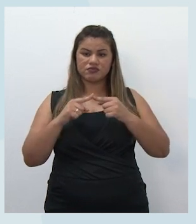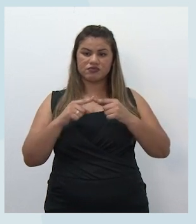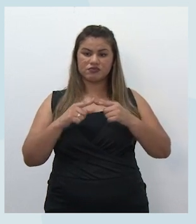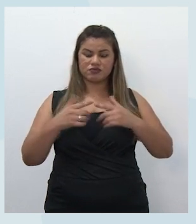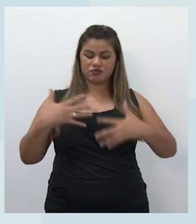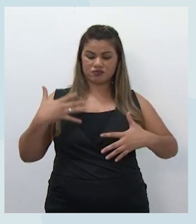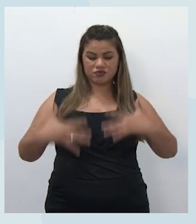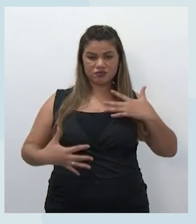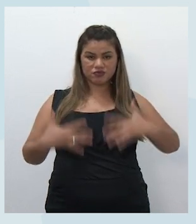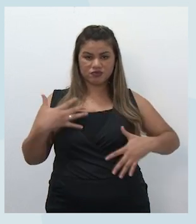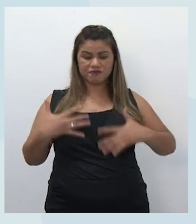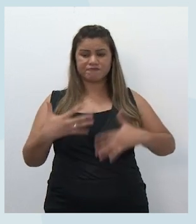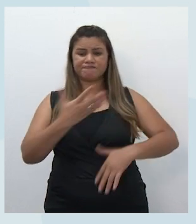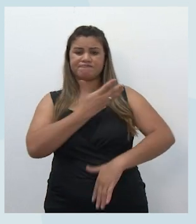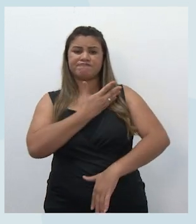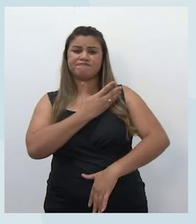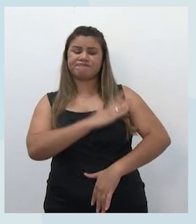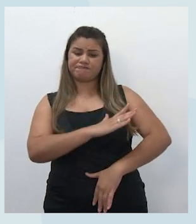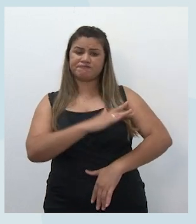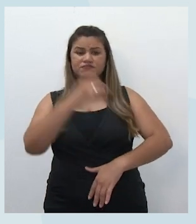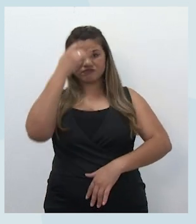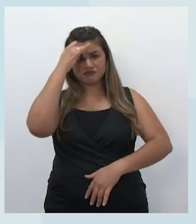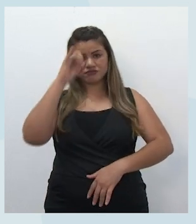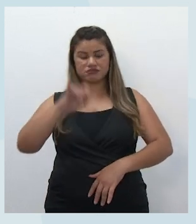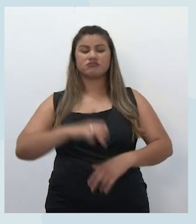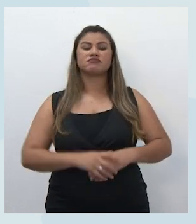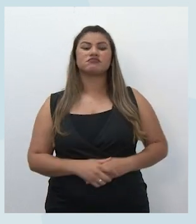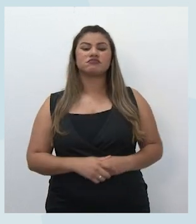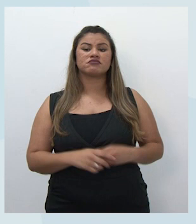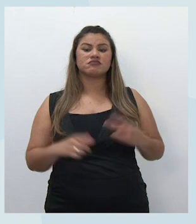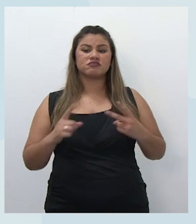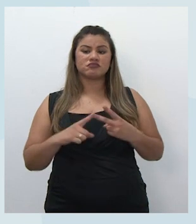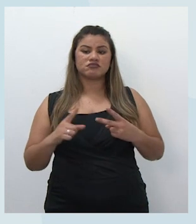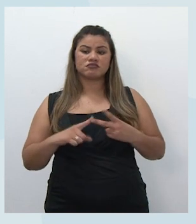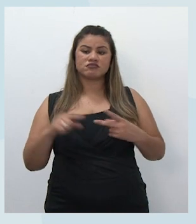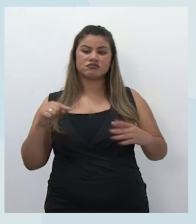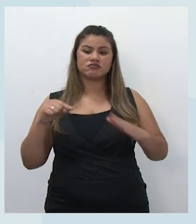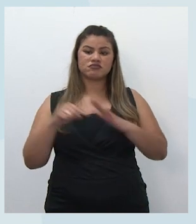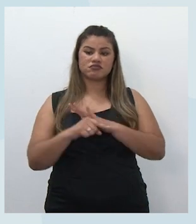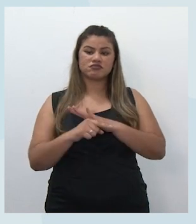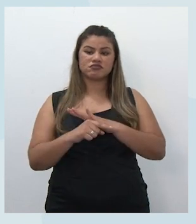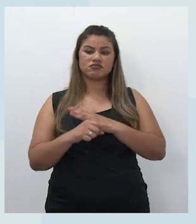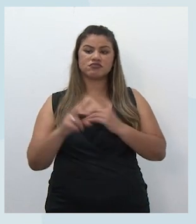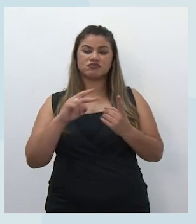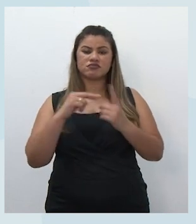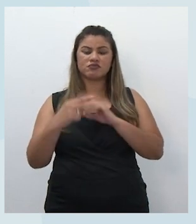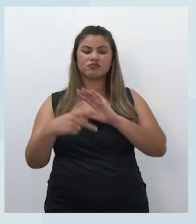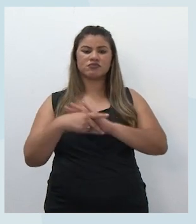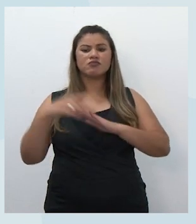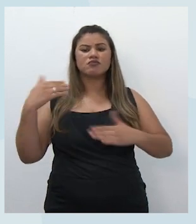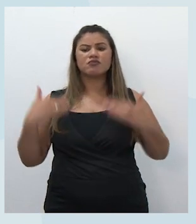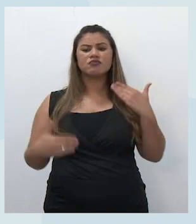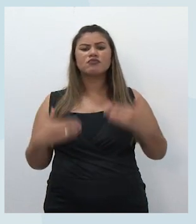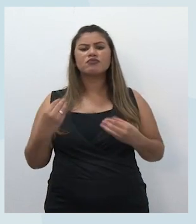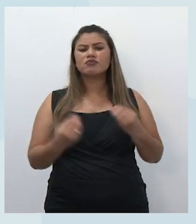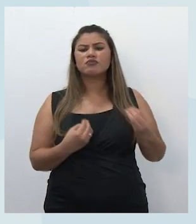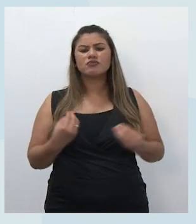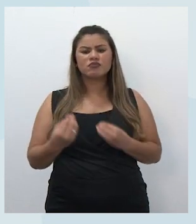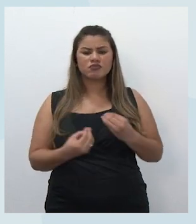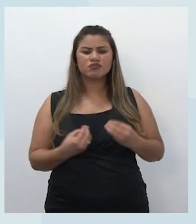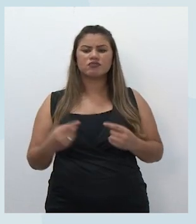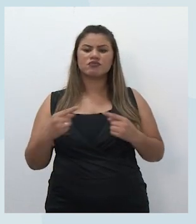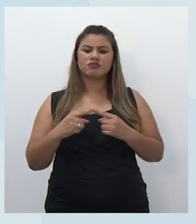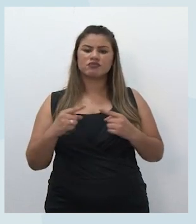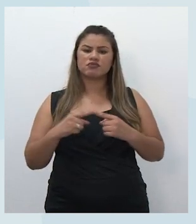fala, combatendo preconceitos, e a questão norteadora, como se constroem as visões sobre o corpo. Isso apareceu